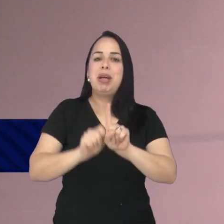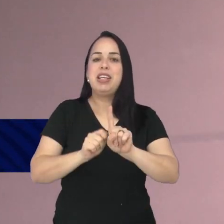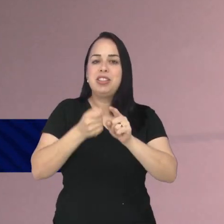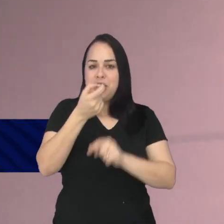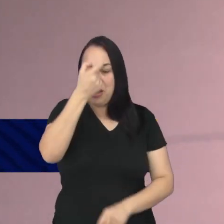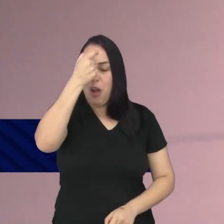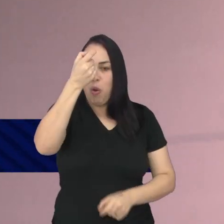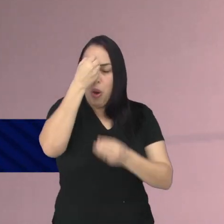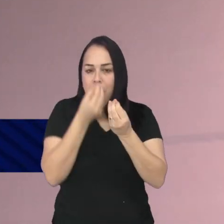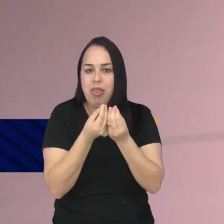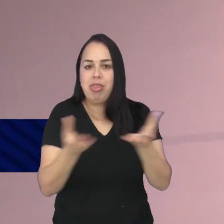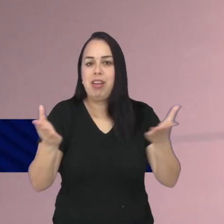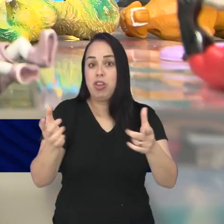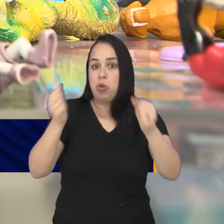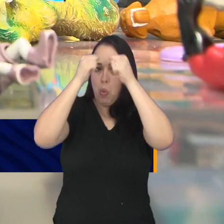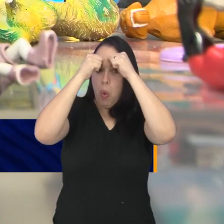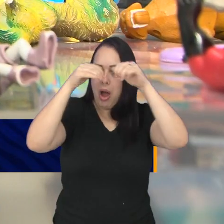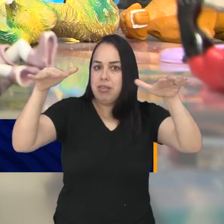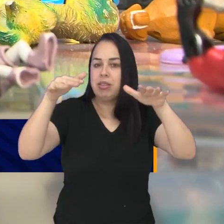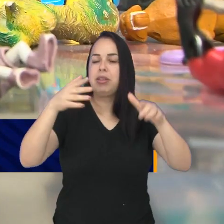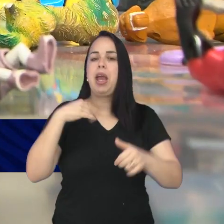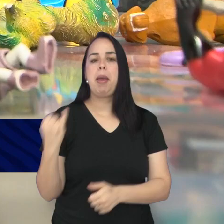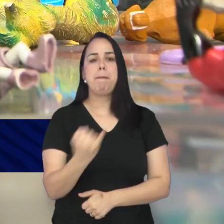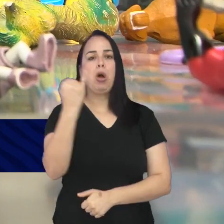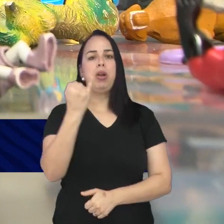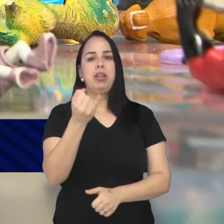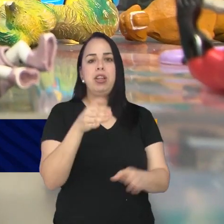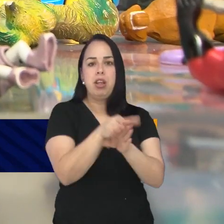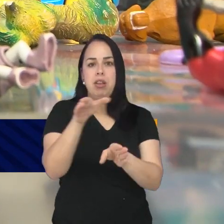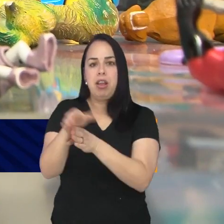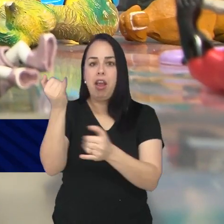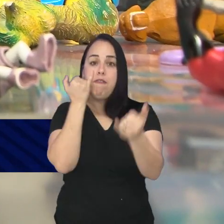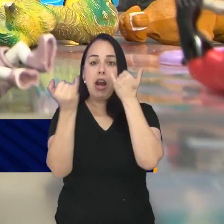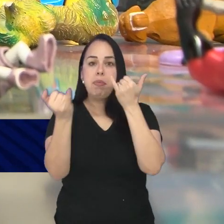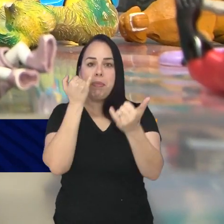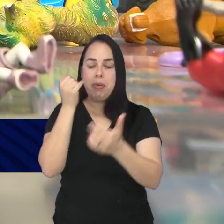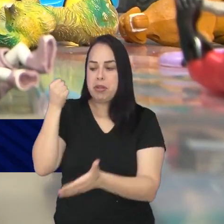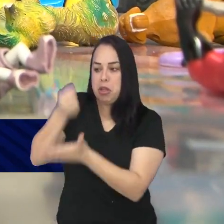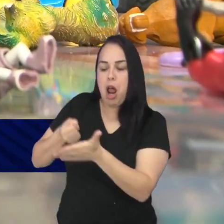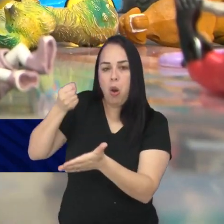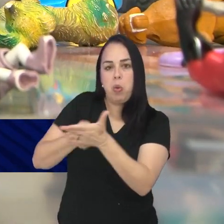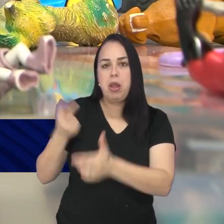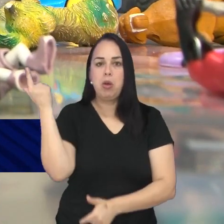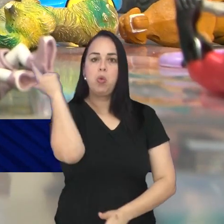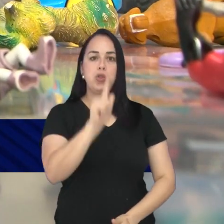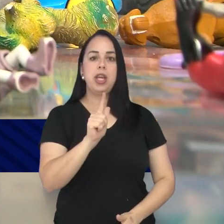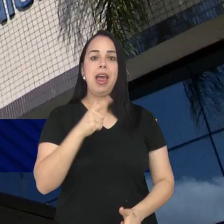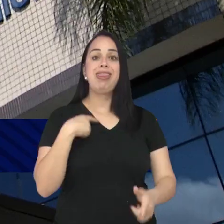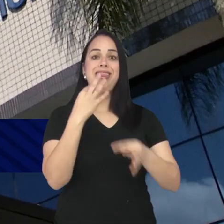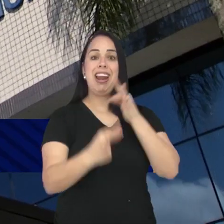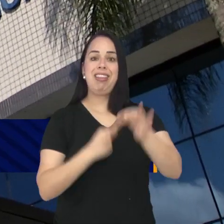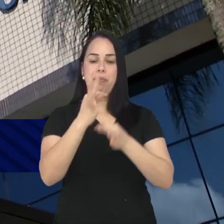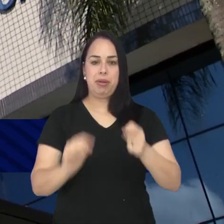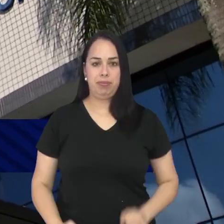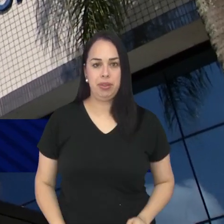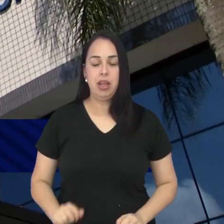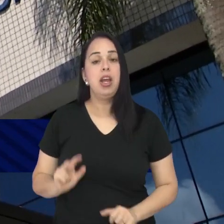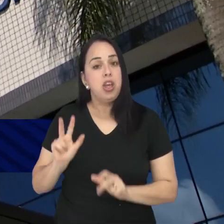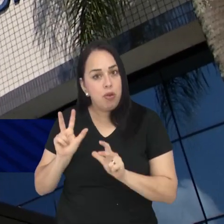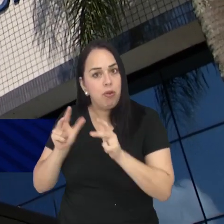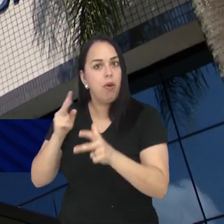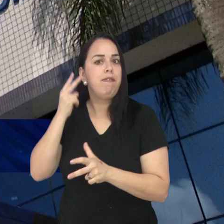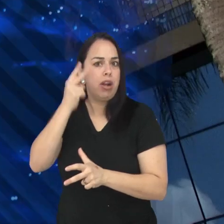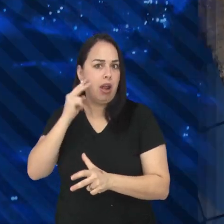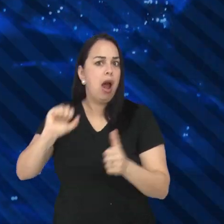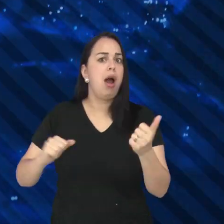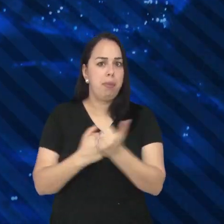conscientização sobre o autismo, foca na importância do diálogo e na informação na luta por acesso a tratamento. Câmara atua em prol